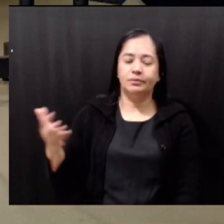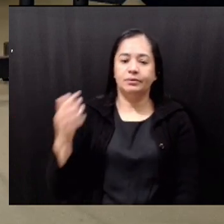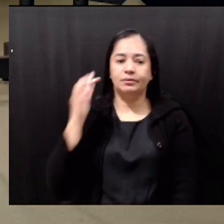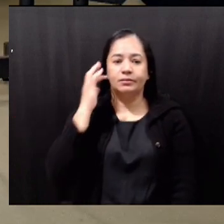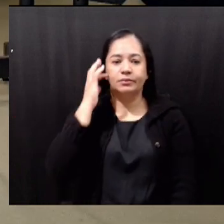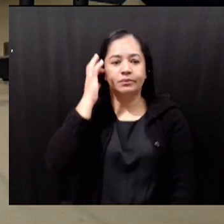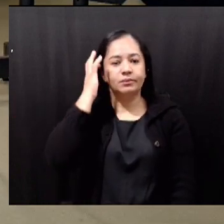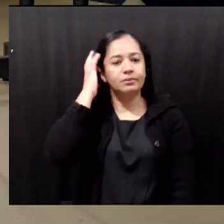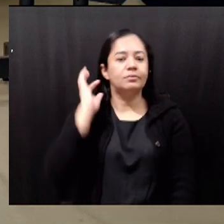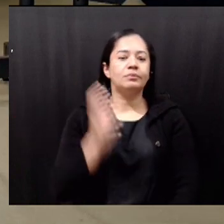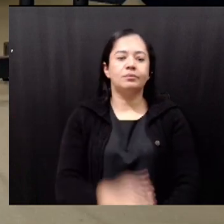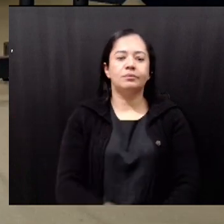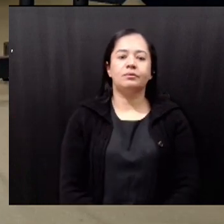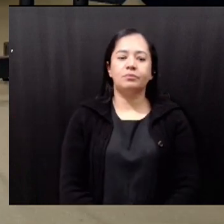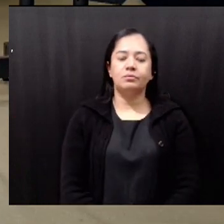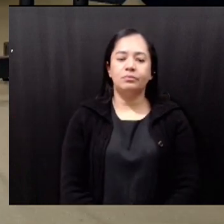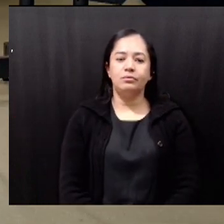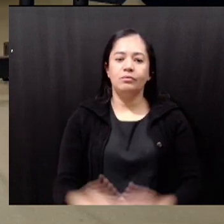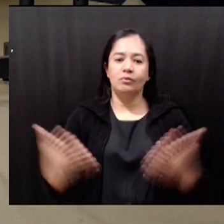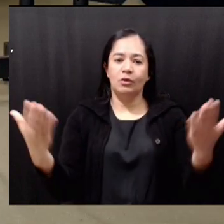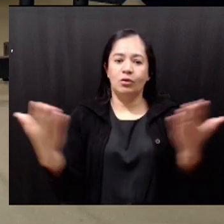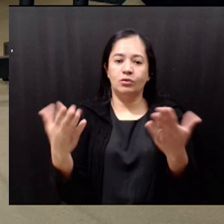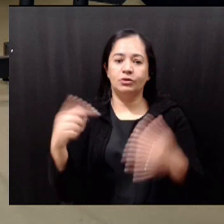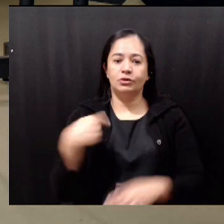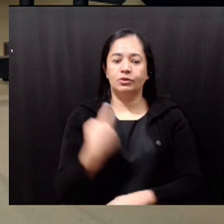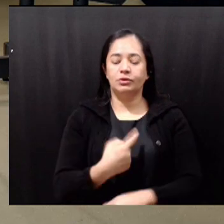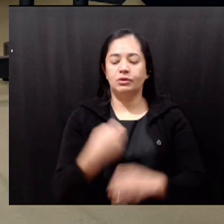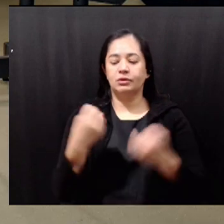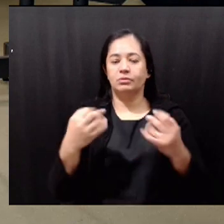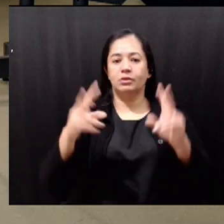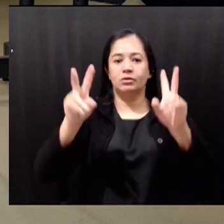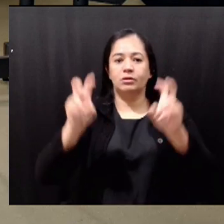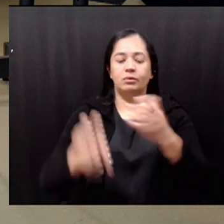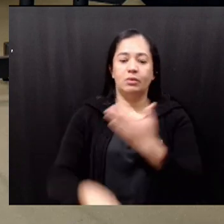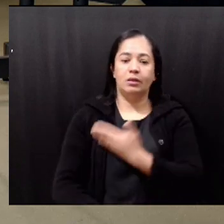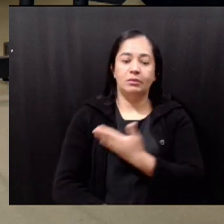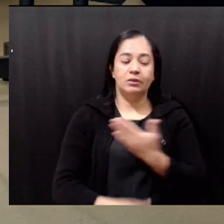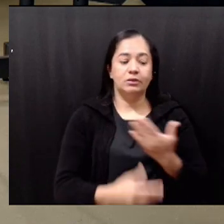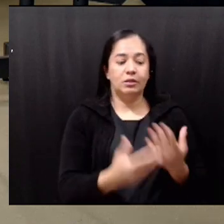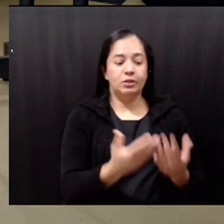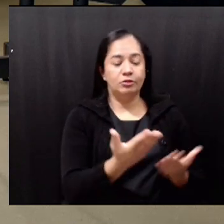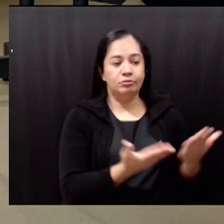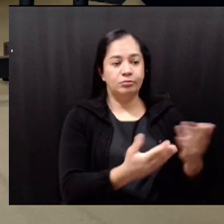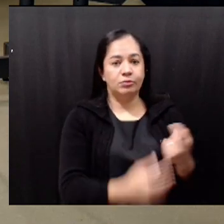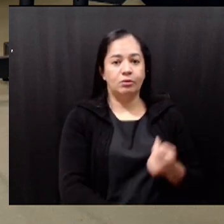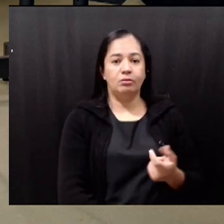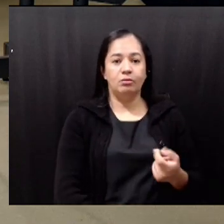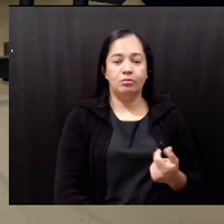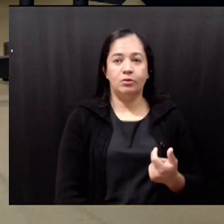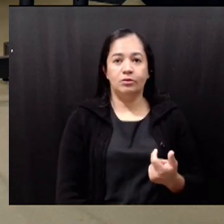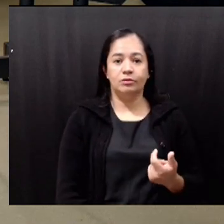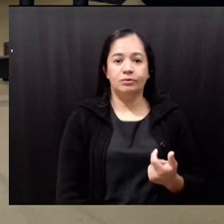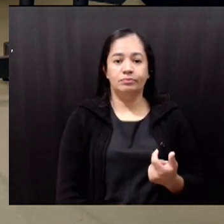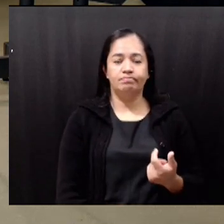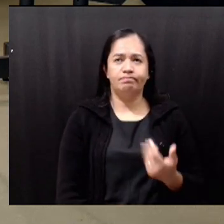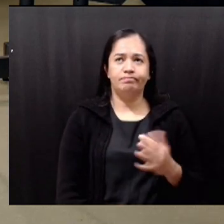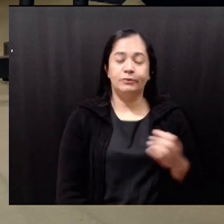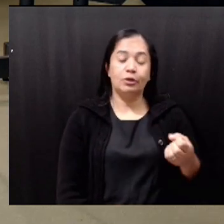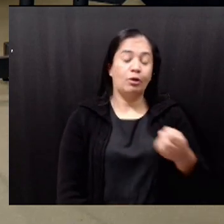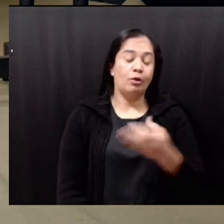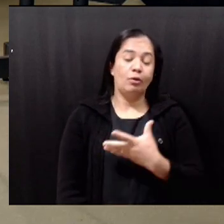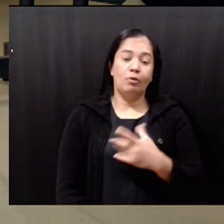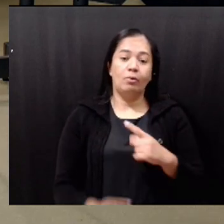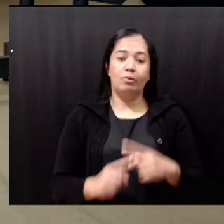19978293776. E hoje nós estamos falando de amizade de baixa manutenção. Algo, vamos colocar novo, né? Porque antes não era assim, não.